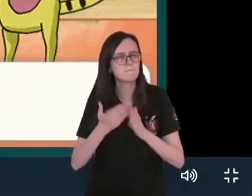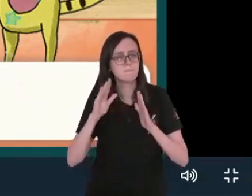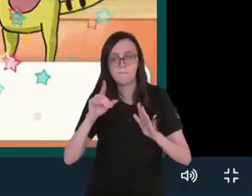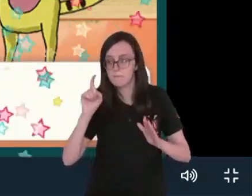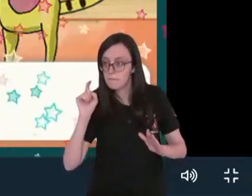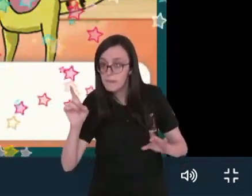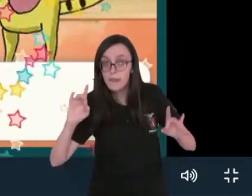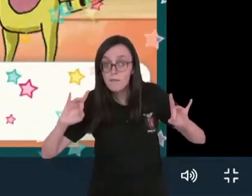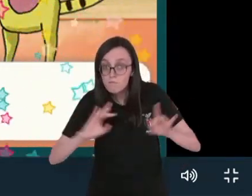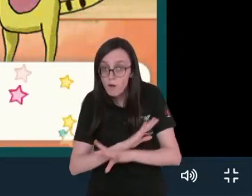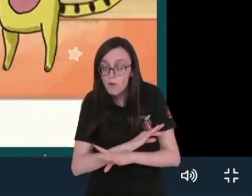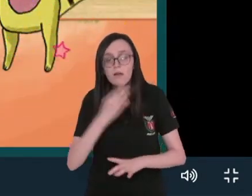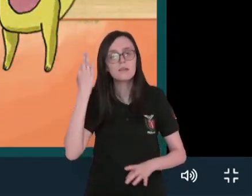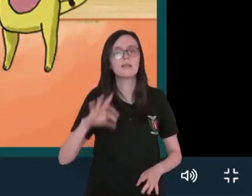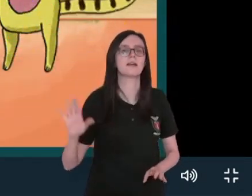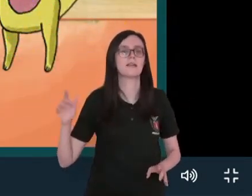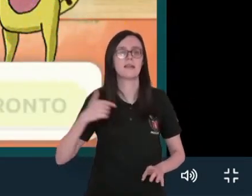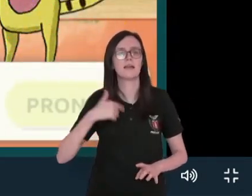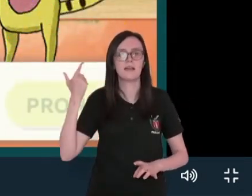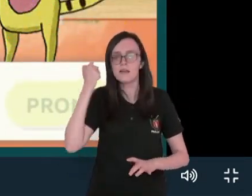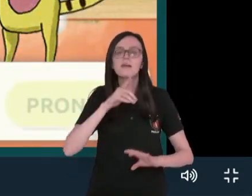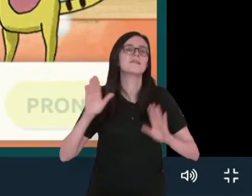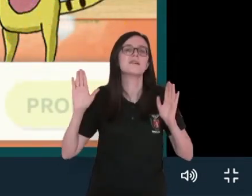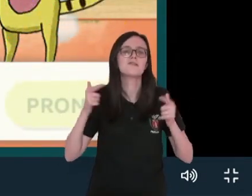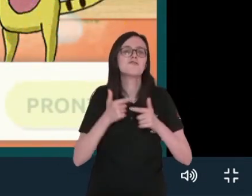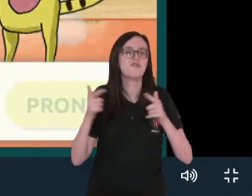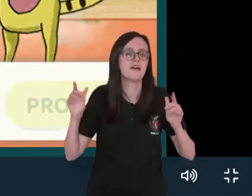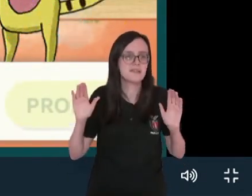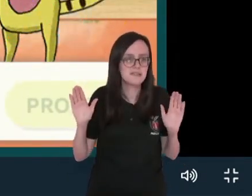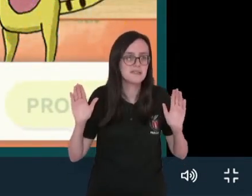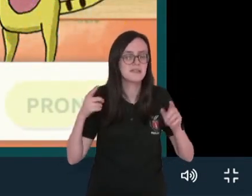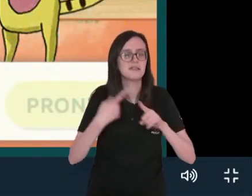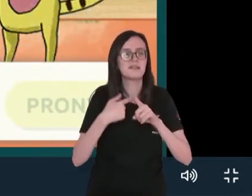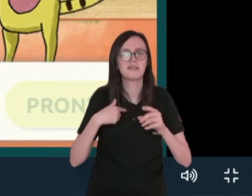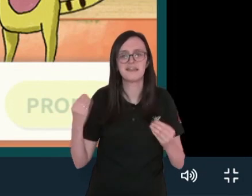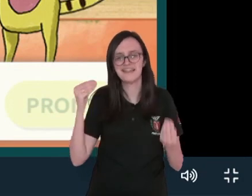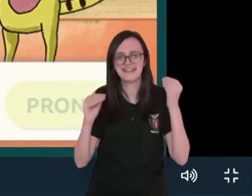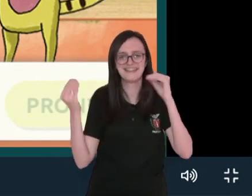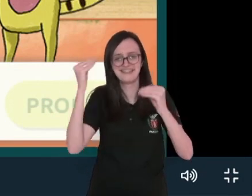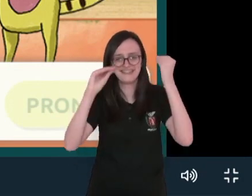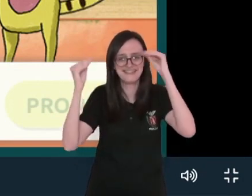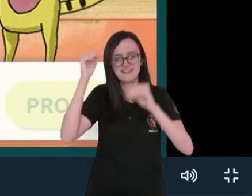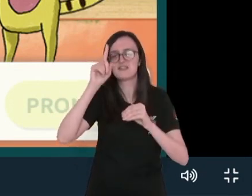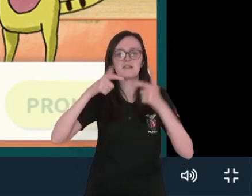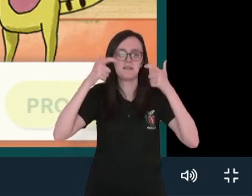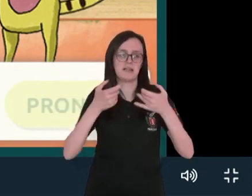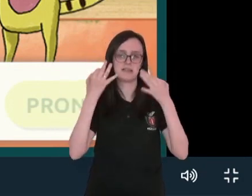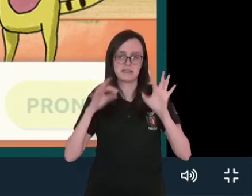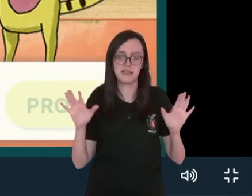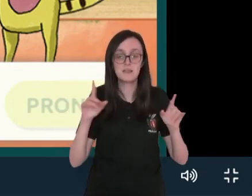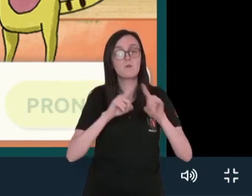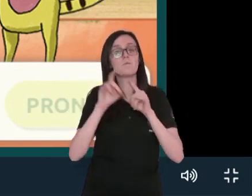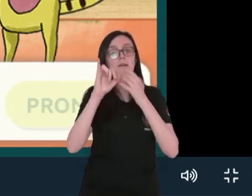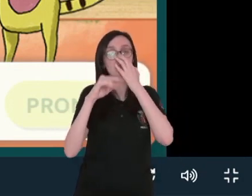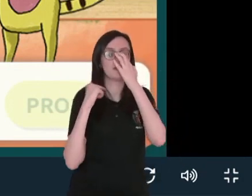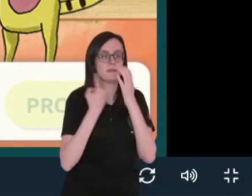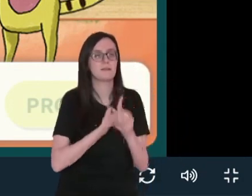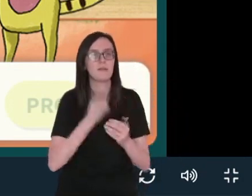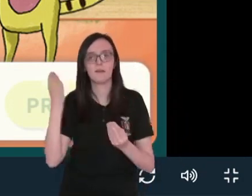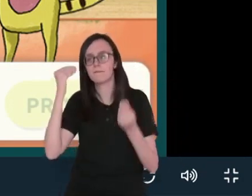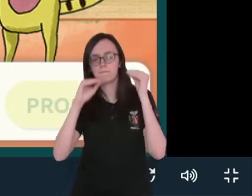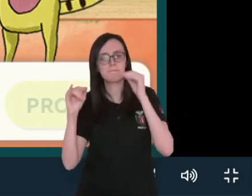né, nesse caso a professora acertou na sorte aqui, tá, porque eu fui lá e coloquei bem no lugar correto, mas se a gente colocar